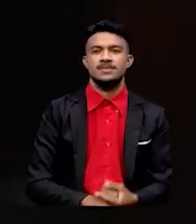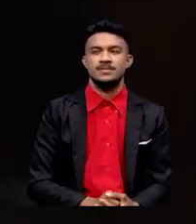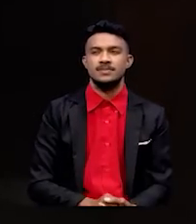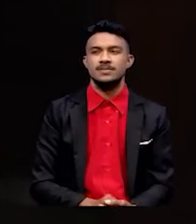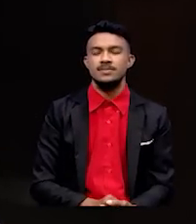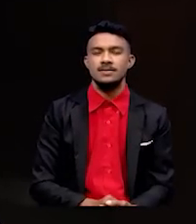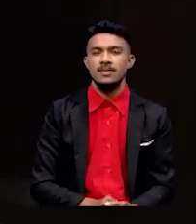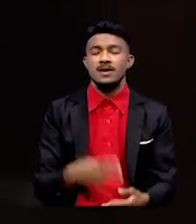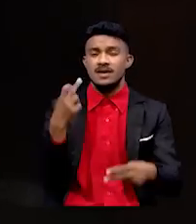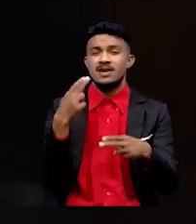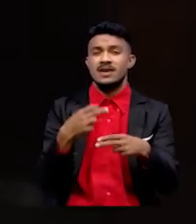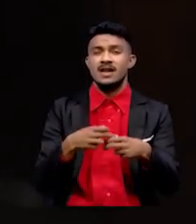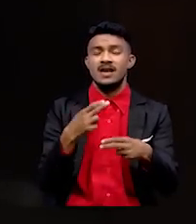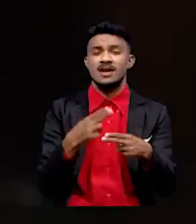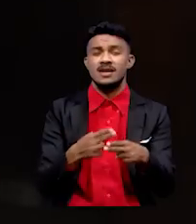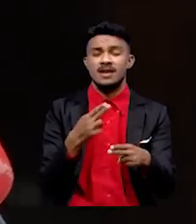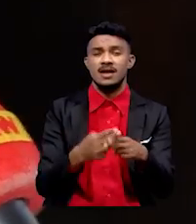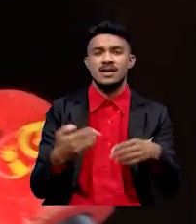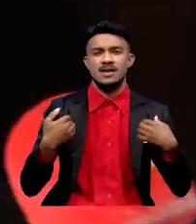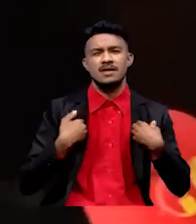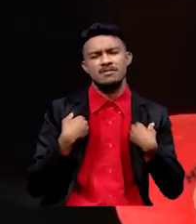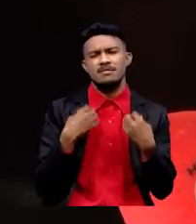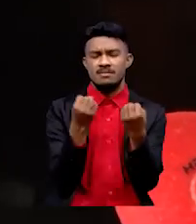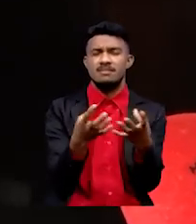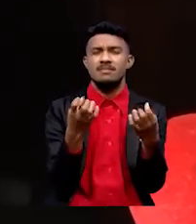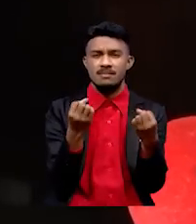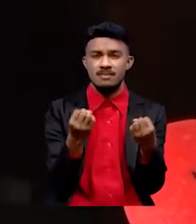na naran ne pakli urto na padalas padalas pa pa ton